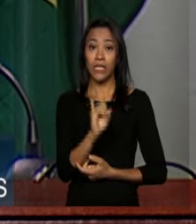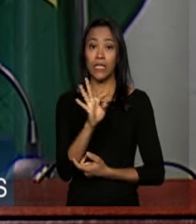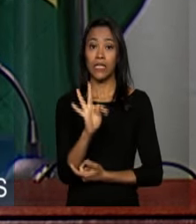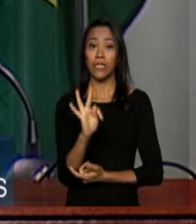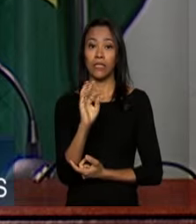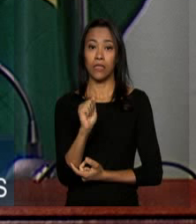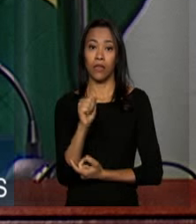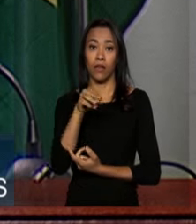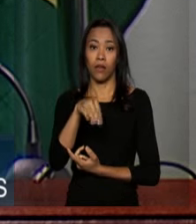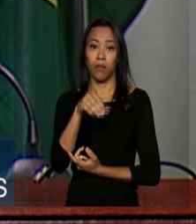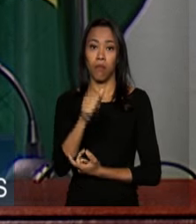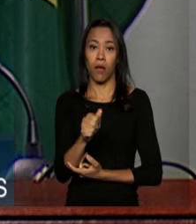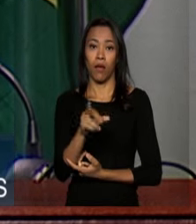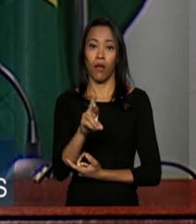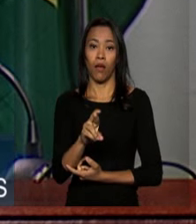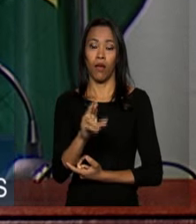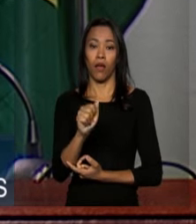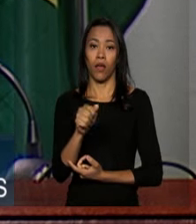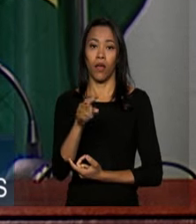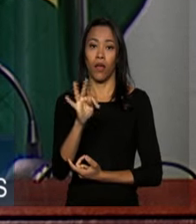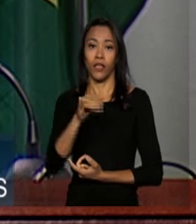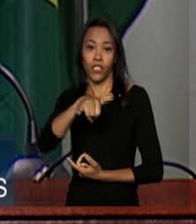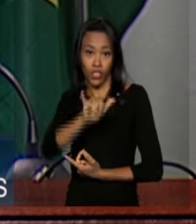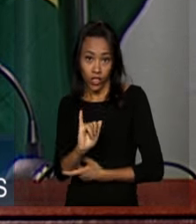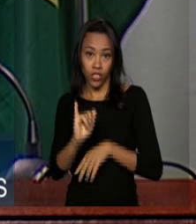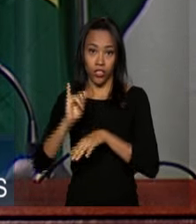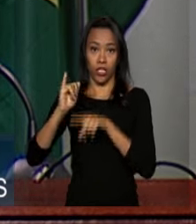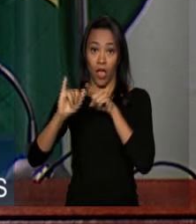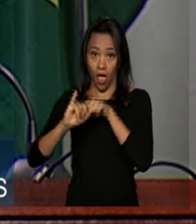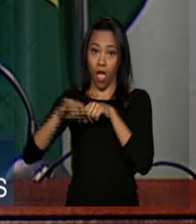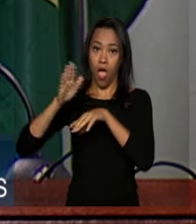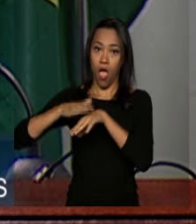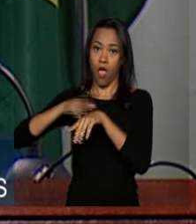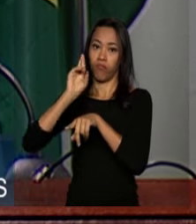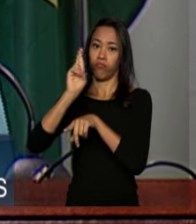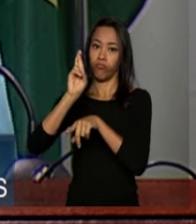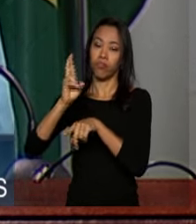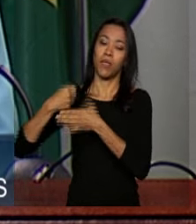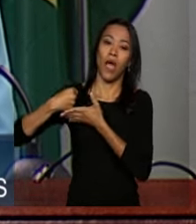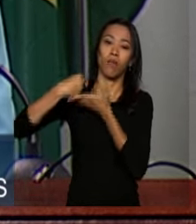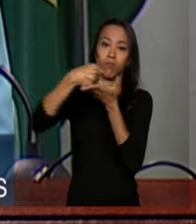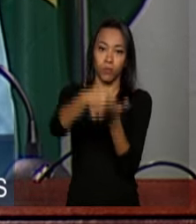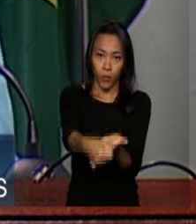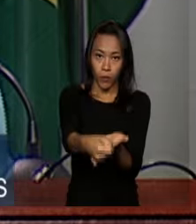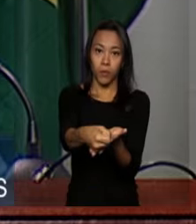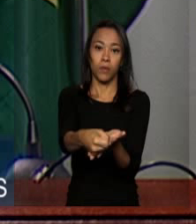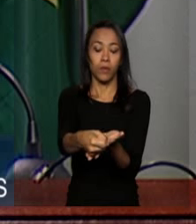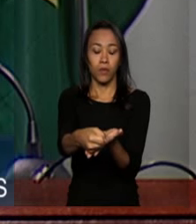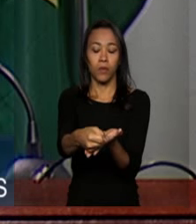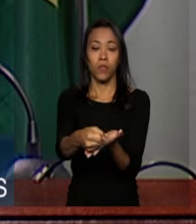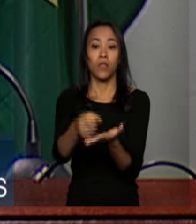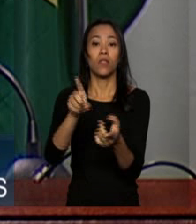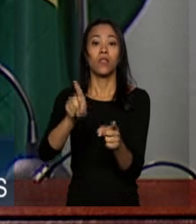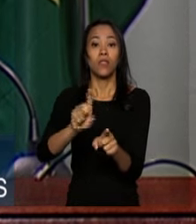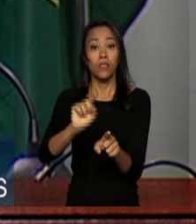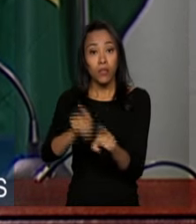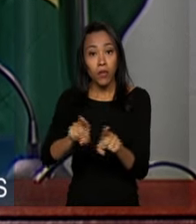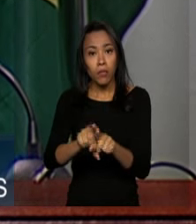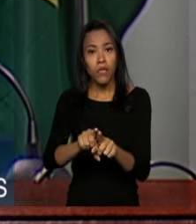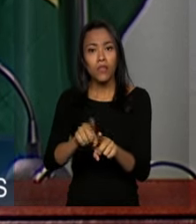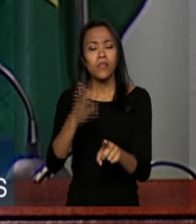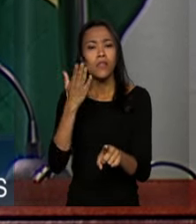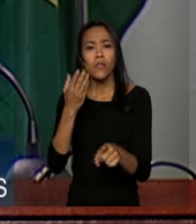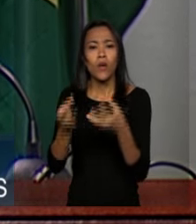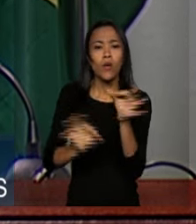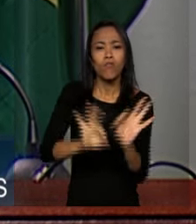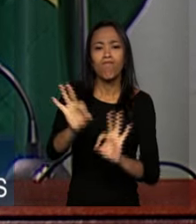ser chamado a realizar o eficiente trabalho de apoio e de construção das condições